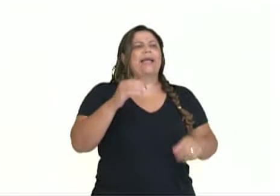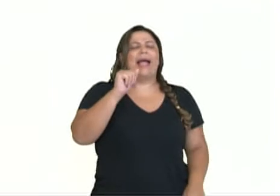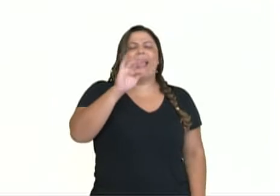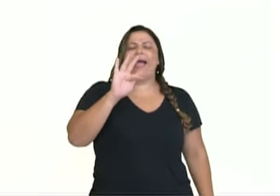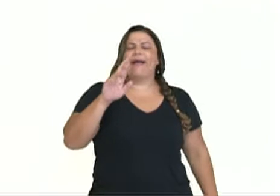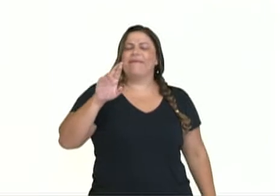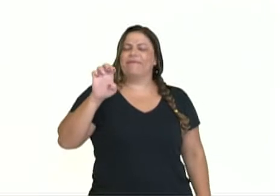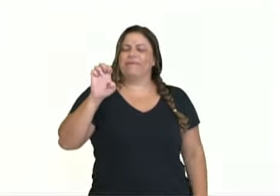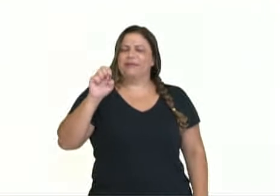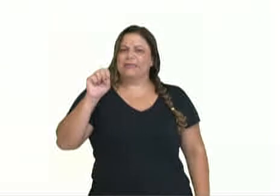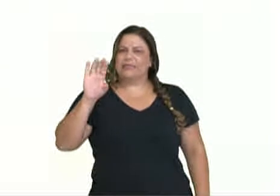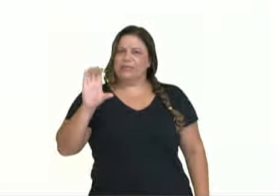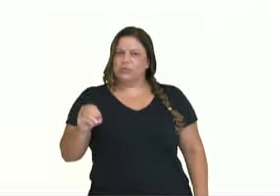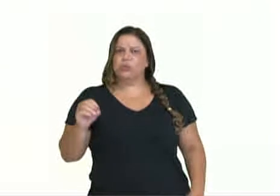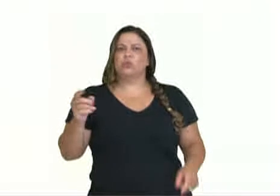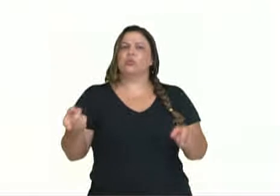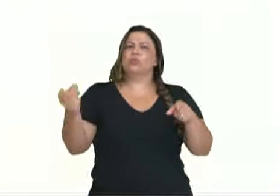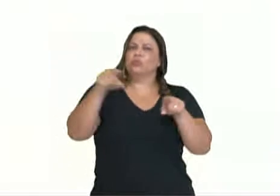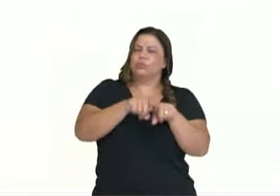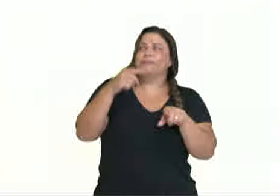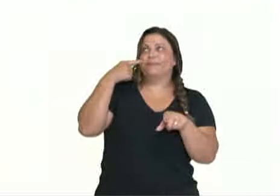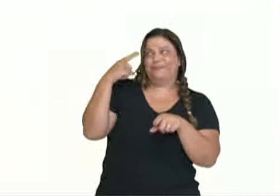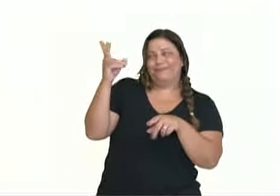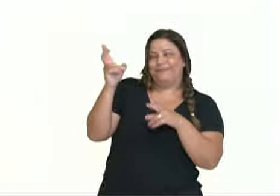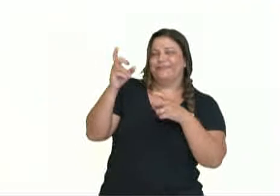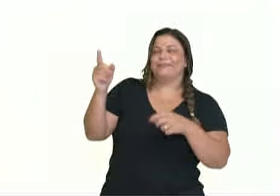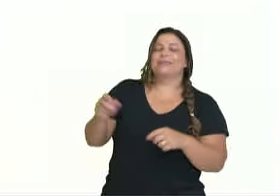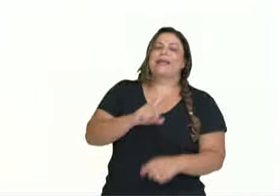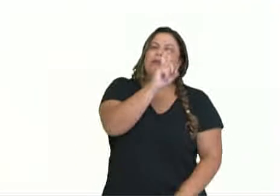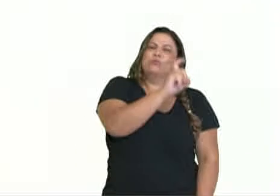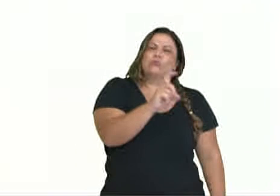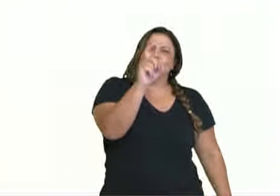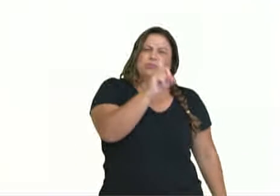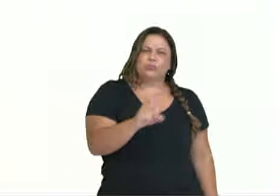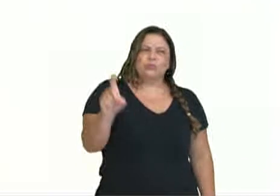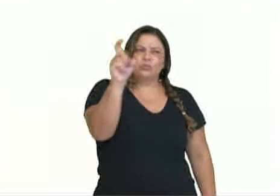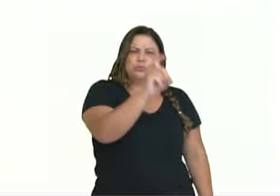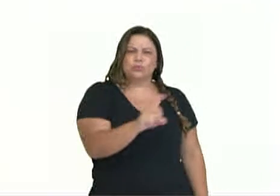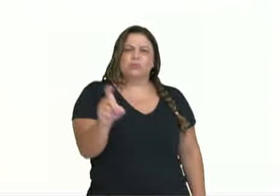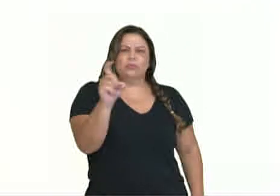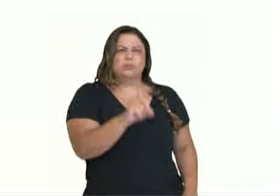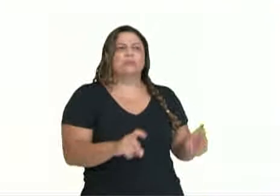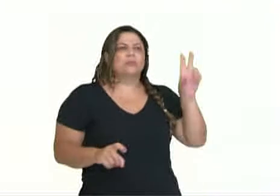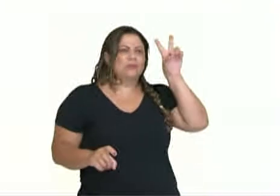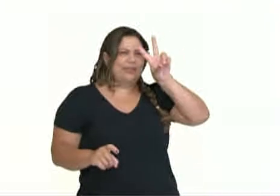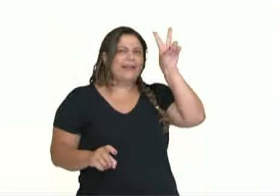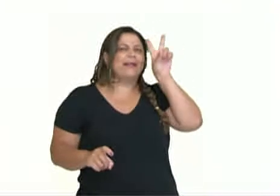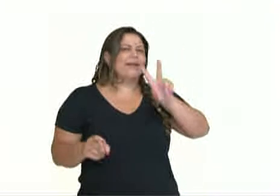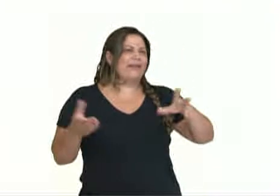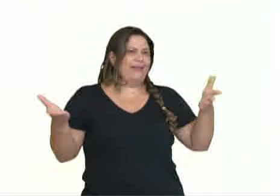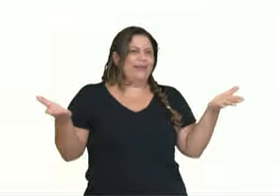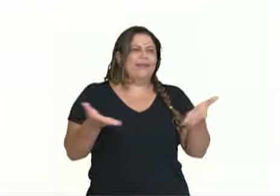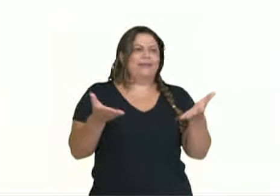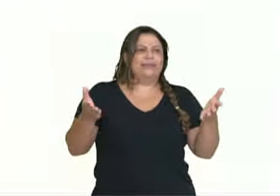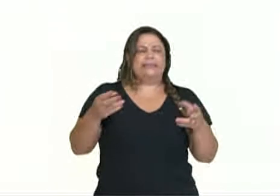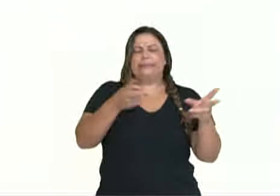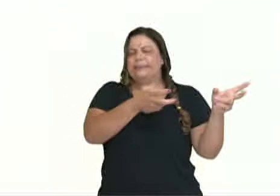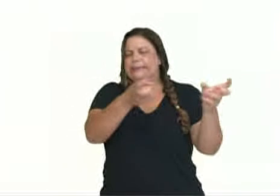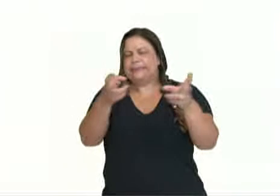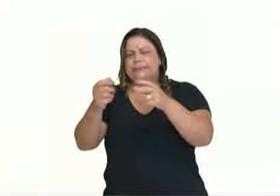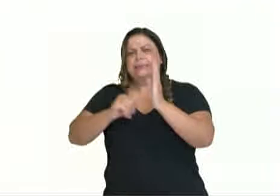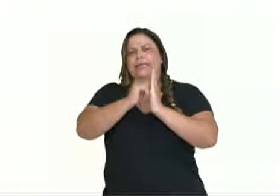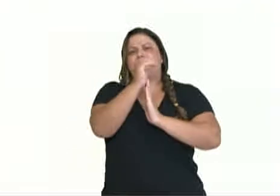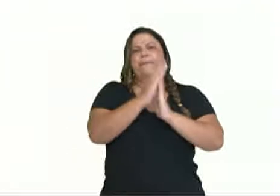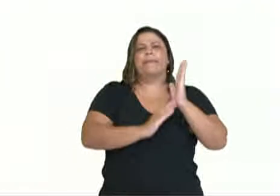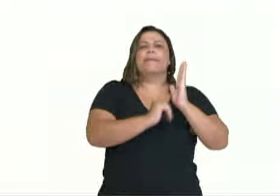parede. Passei aqui. Lembra muito os nossos grafites hoje em dia, que os grafiteiros fazem no muro e tudo mais, né? Mas aqui é feito com uma